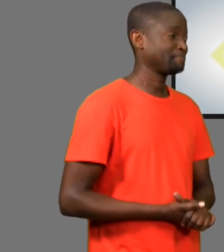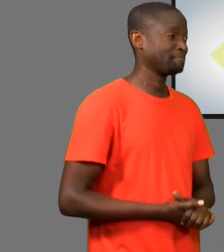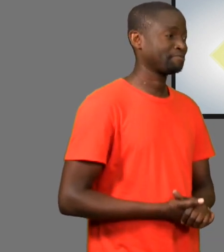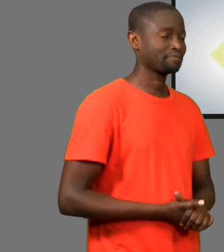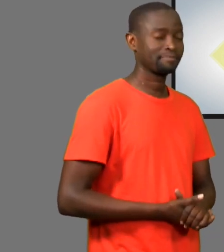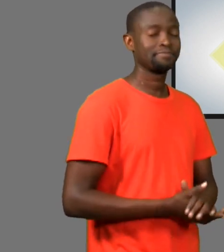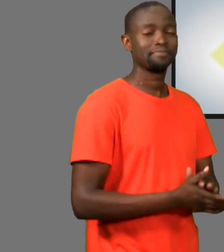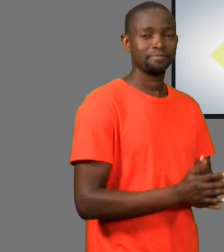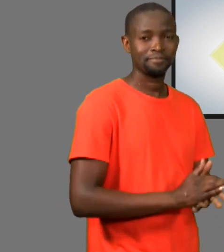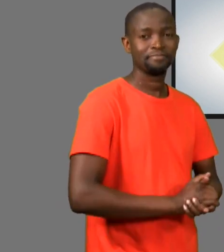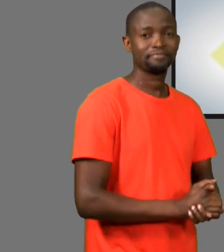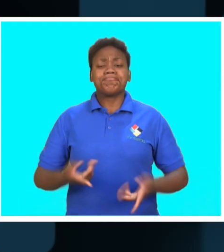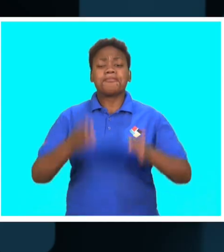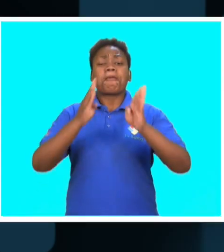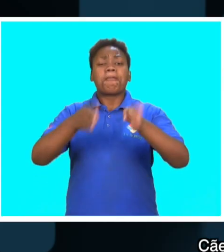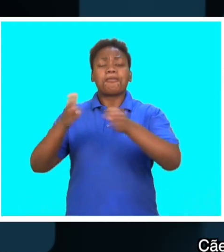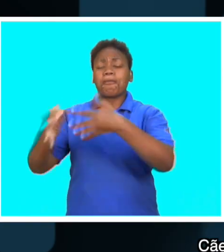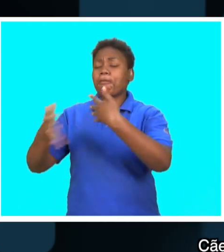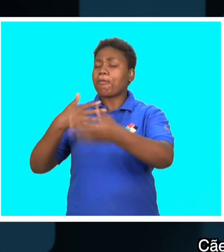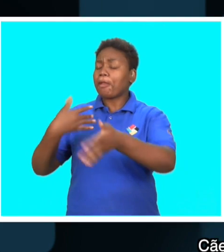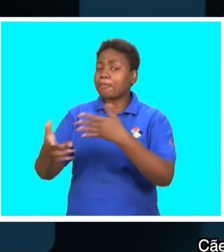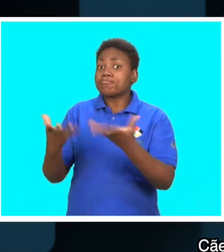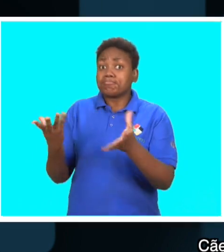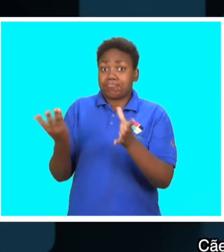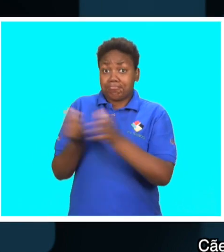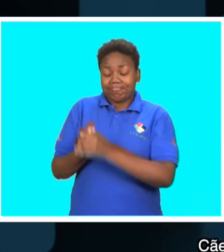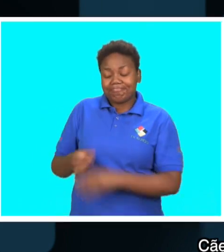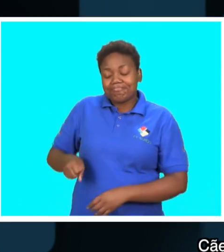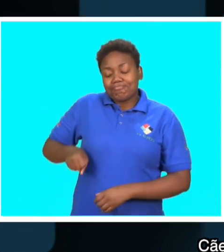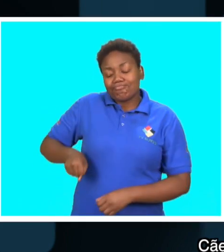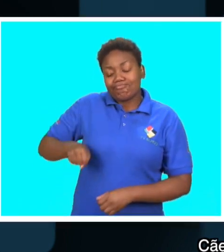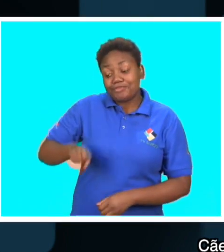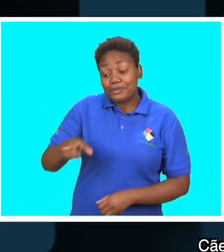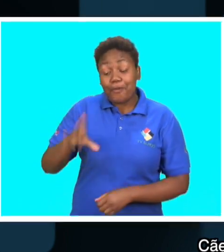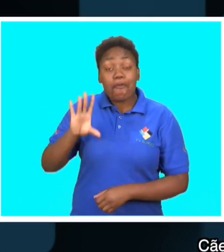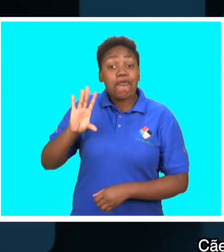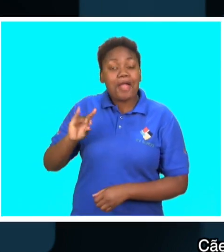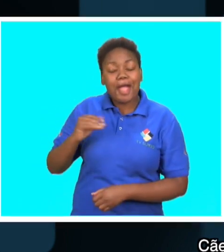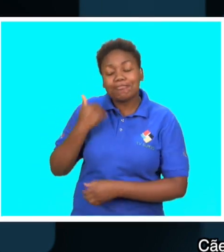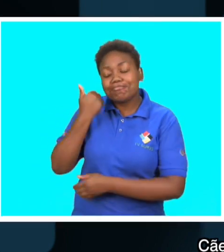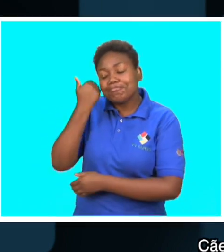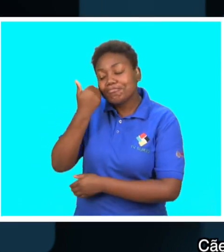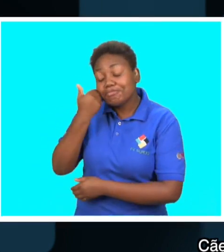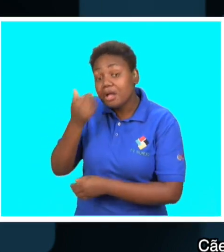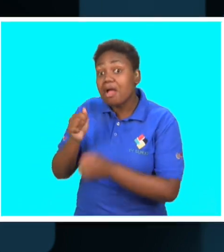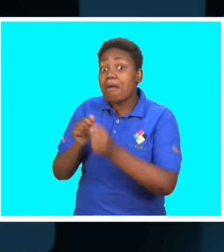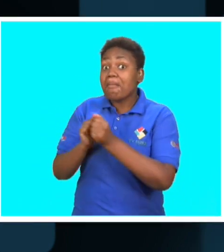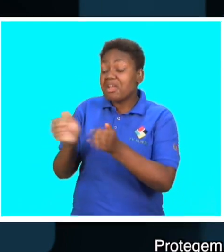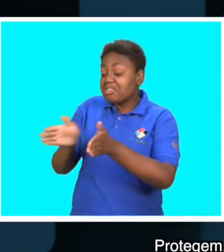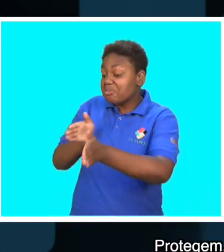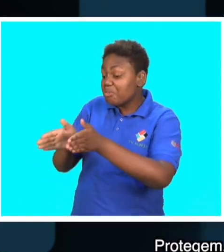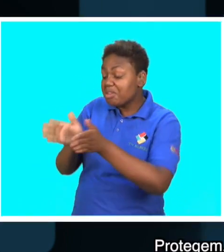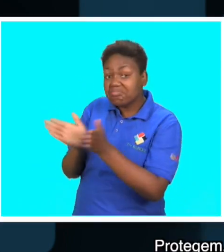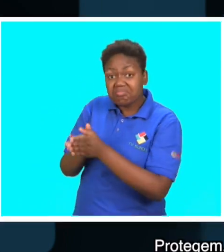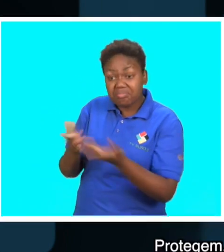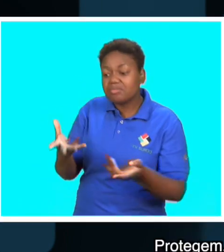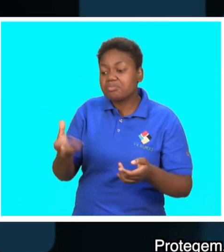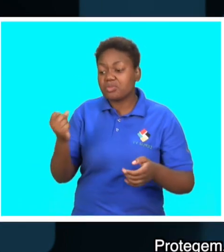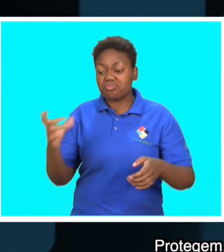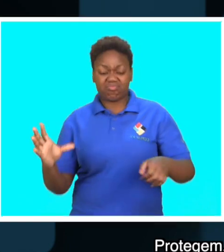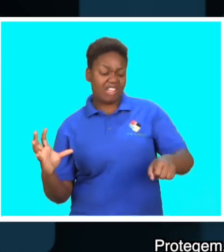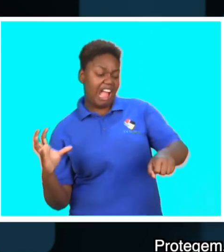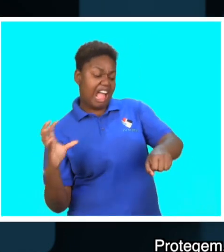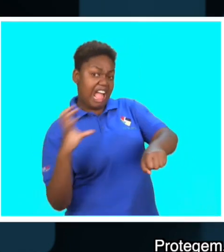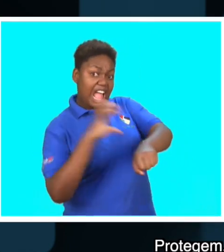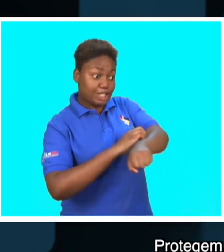Banzi. Cães e gatos. Melhores amigos do homem. Protegem,